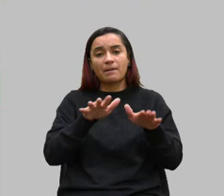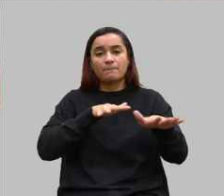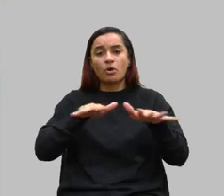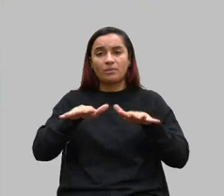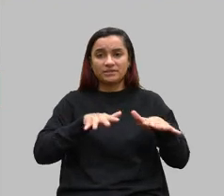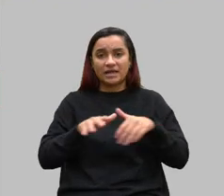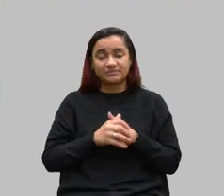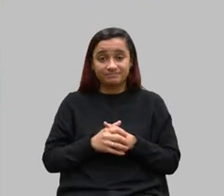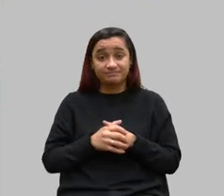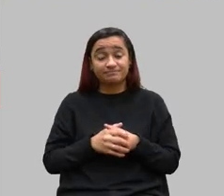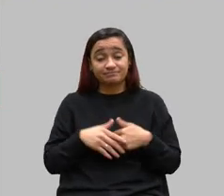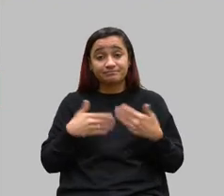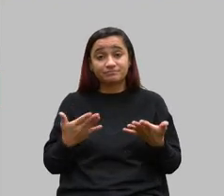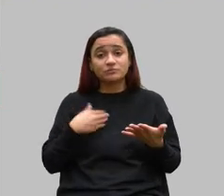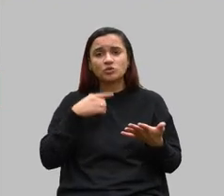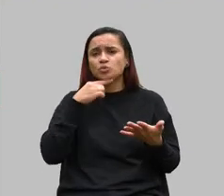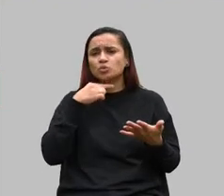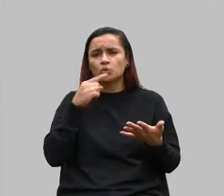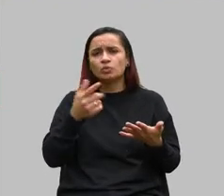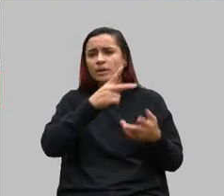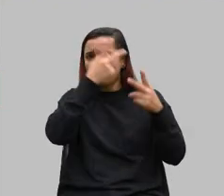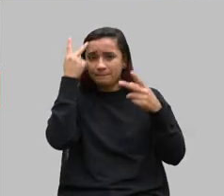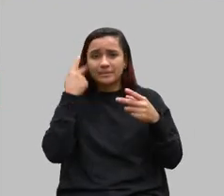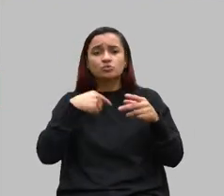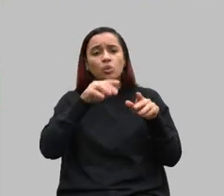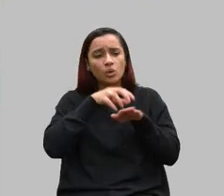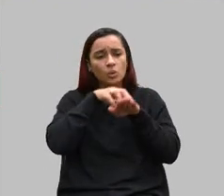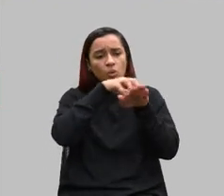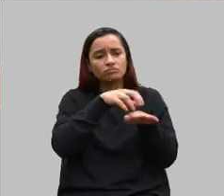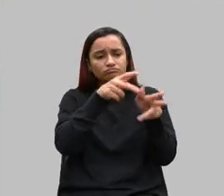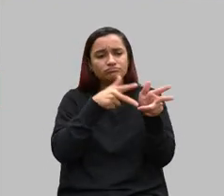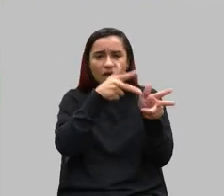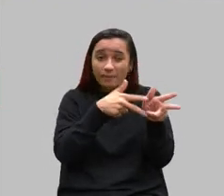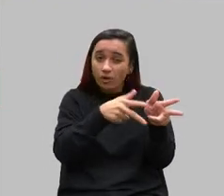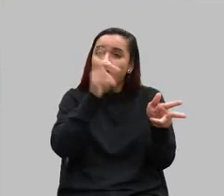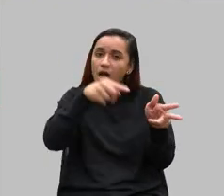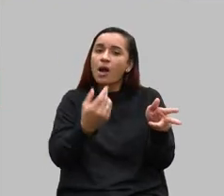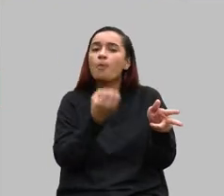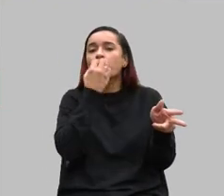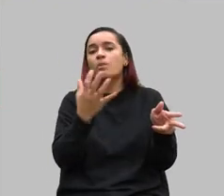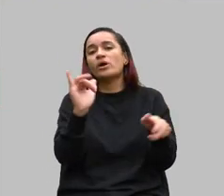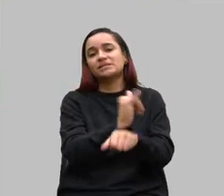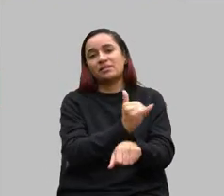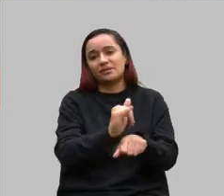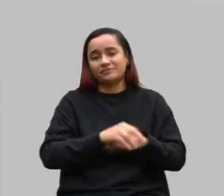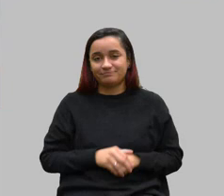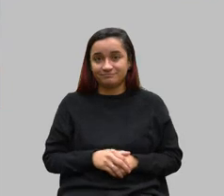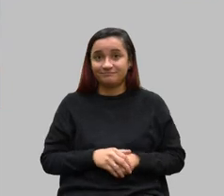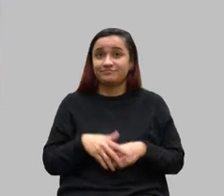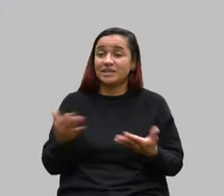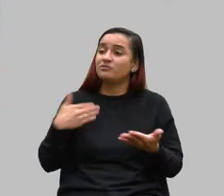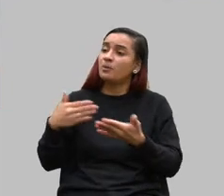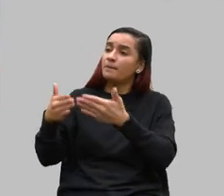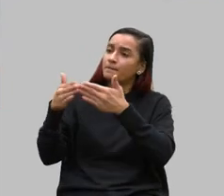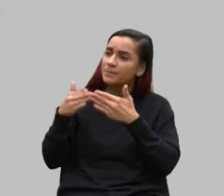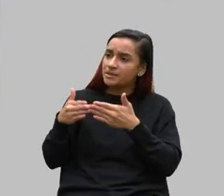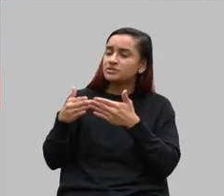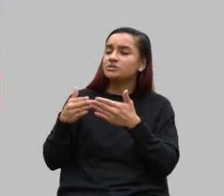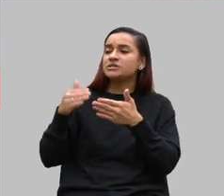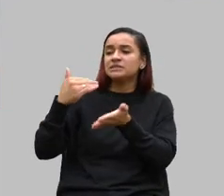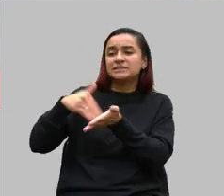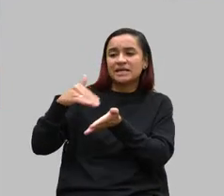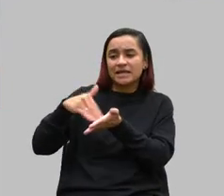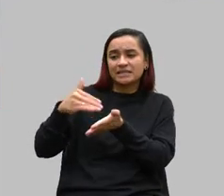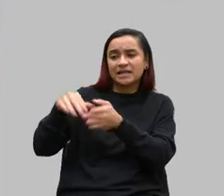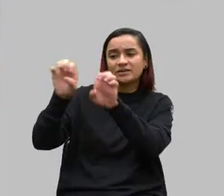transporte de passageiro sob trilho é o caminho faço um apelo ao nosso secretário de infraestrutura de Minas Gerais